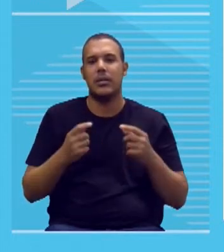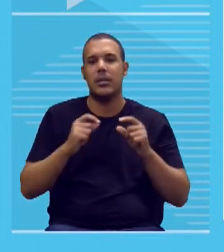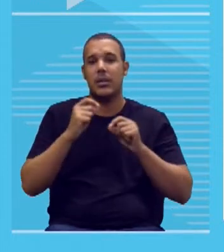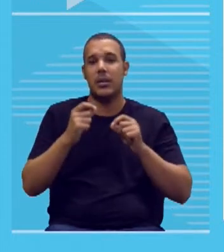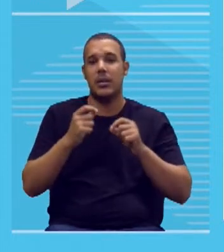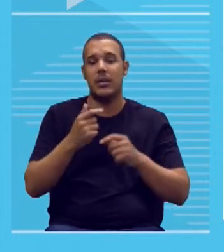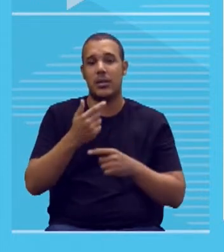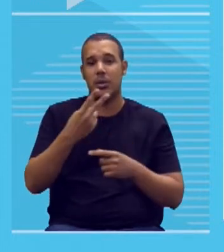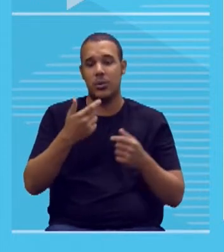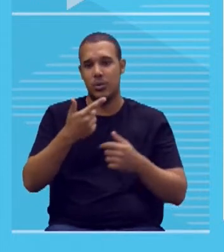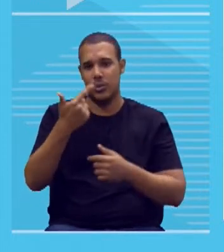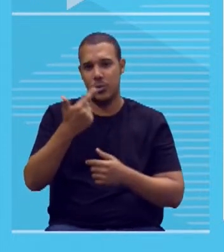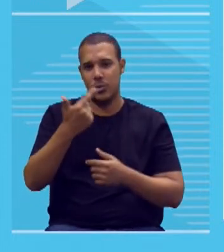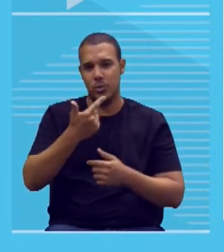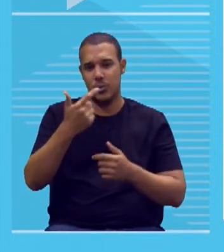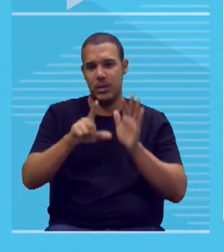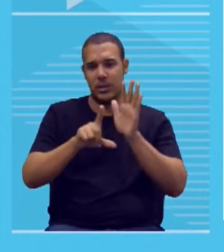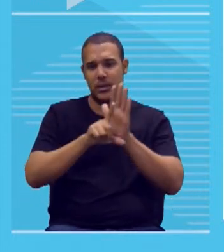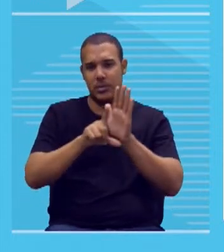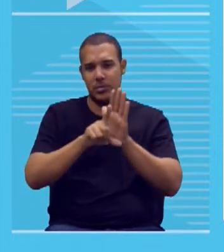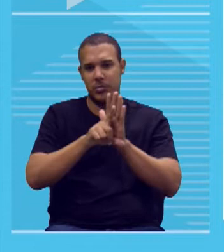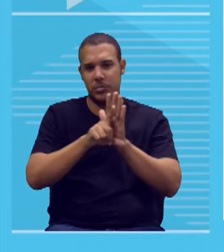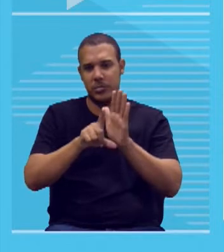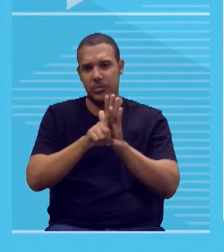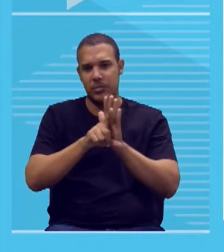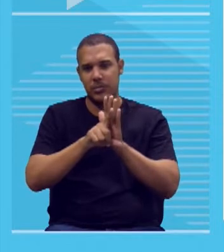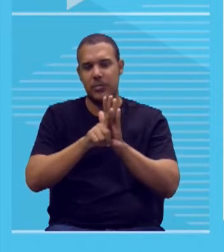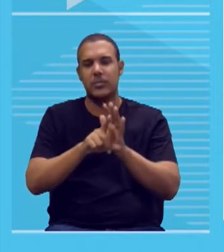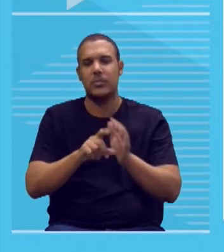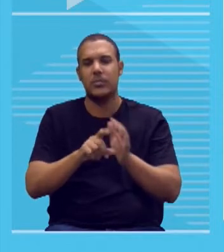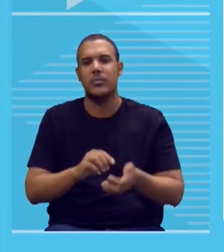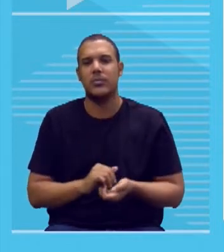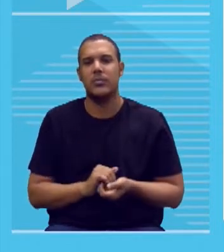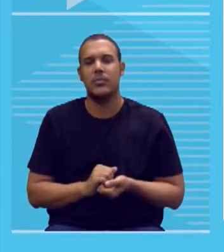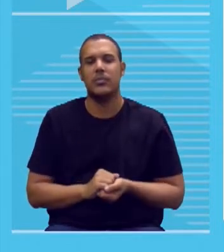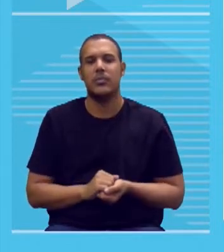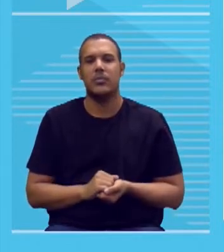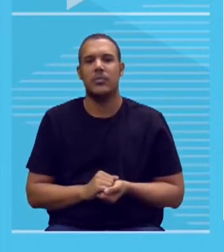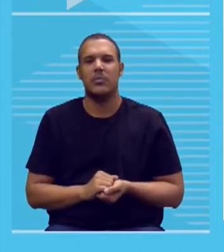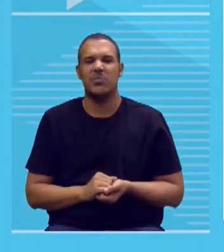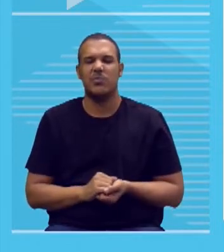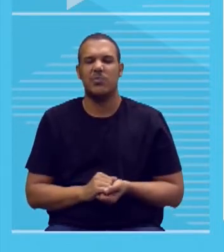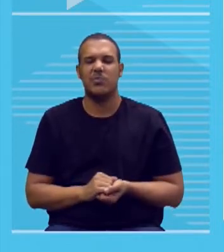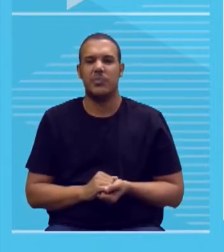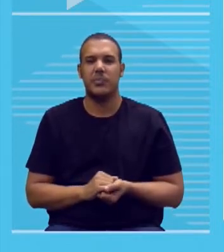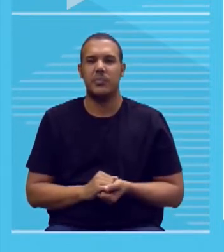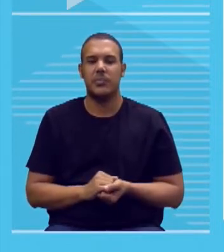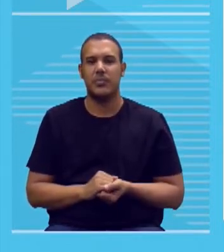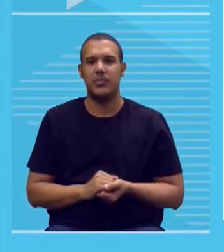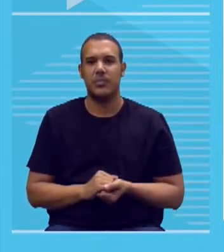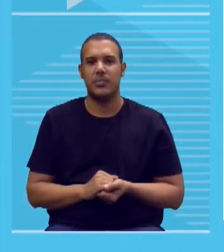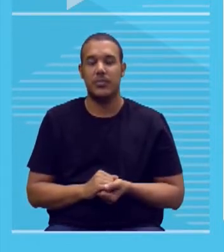leis me deixou muito claro lá na